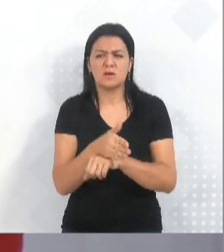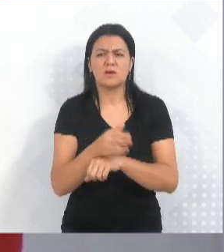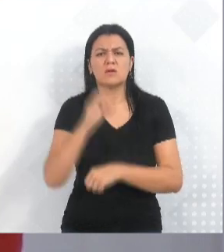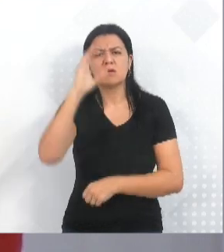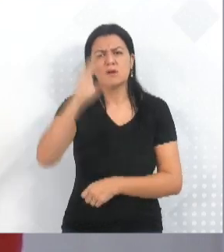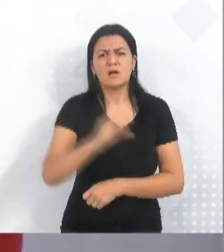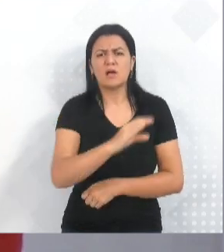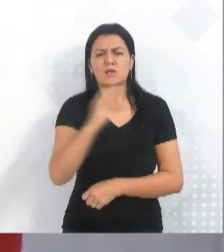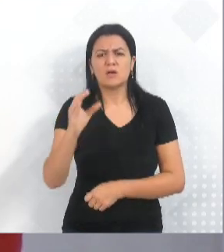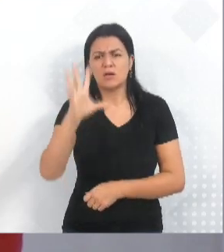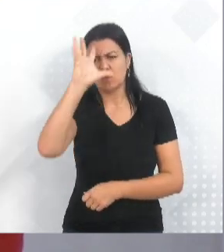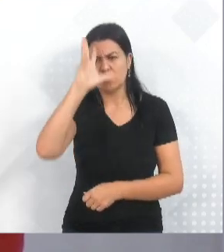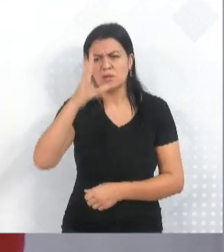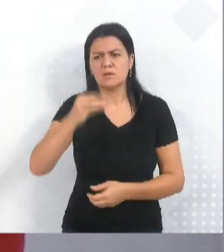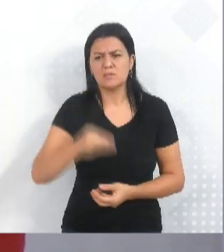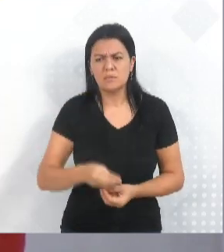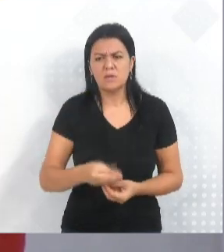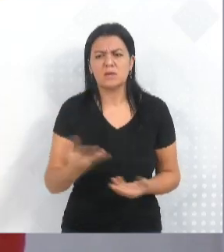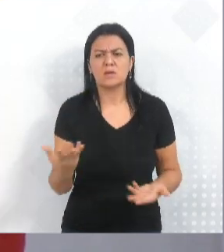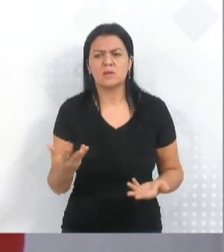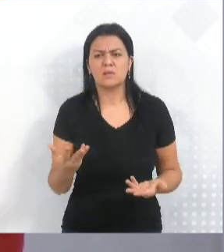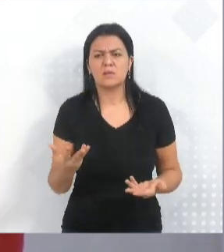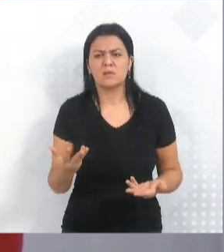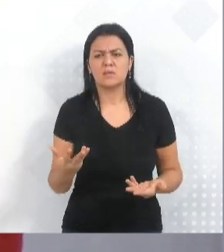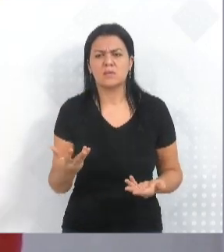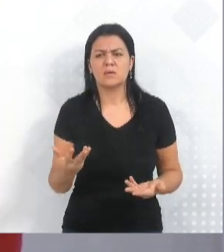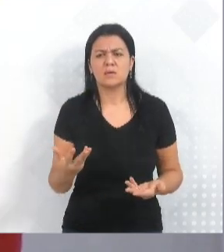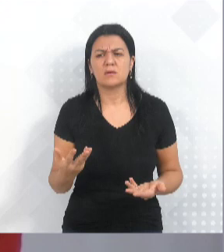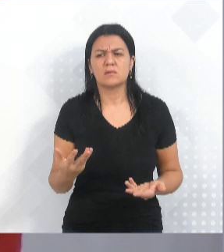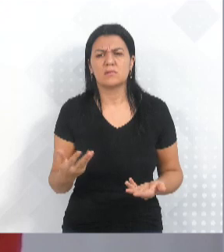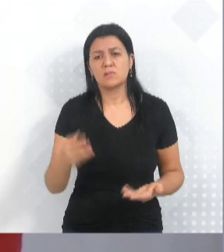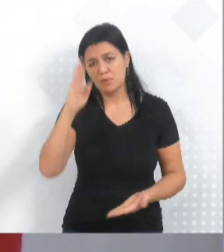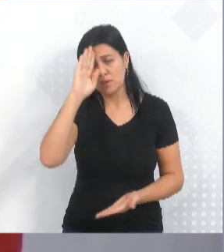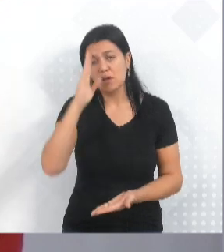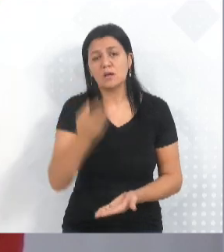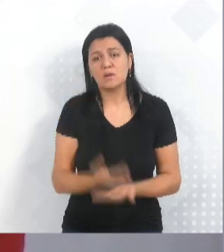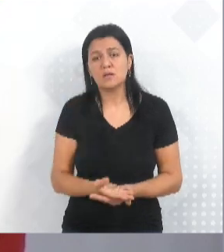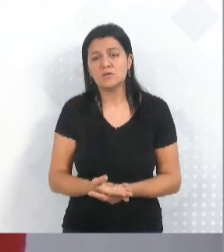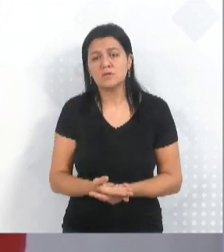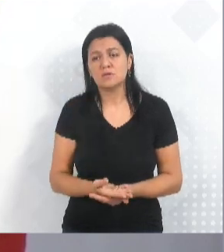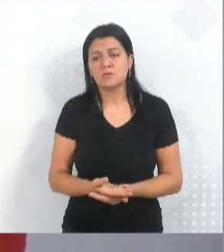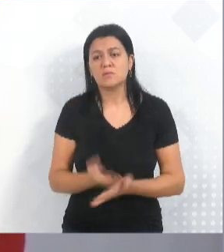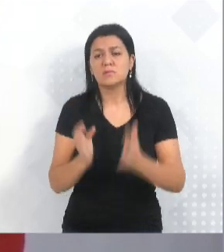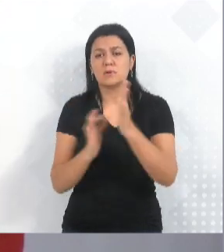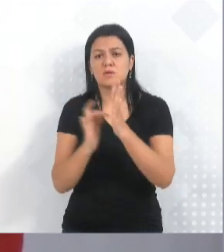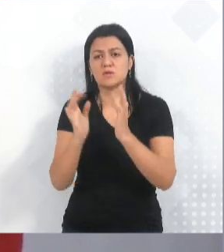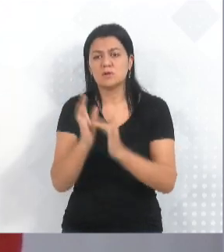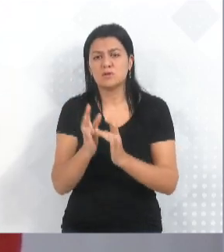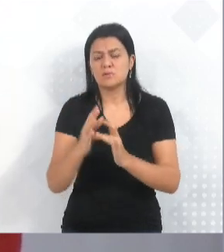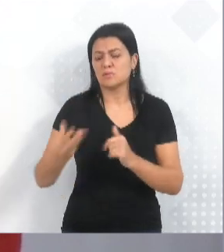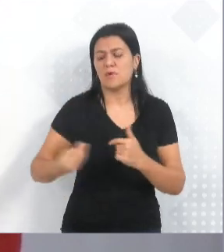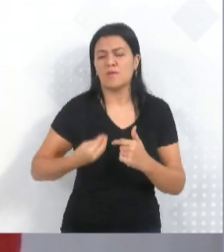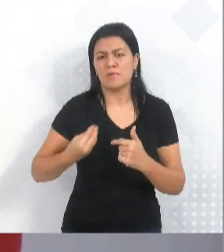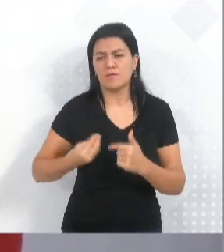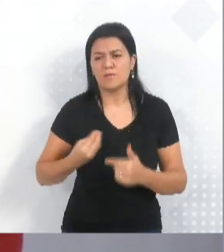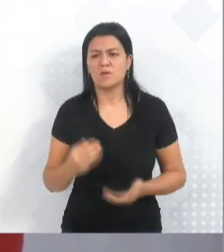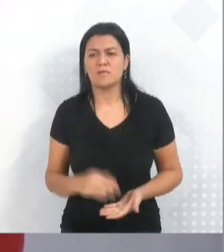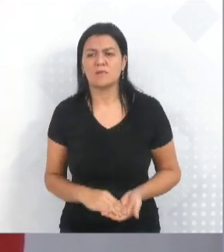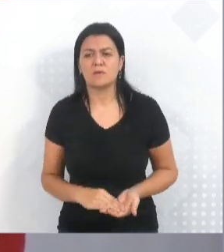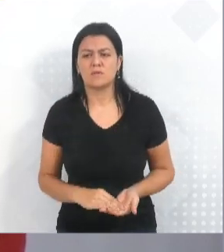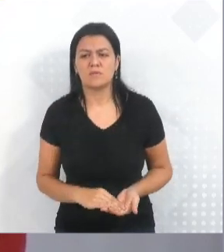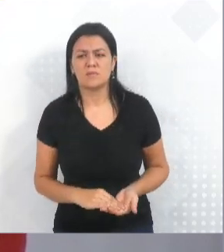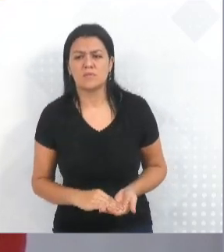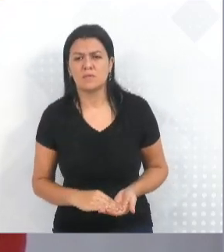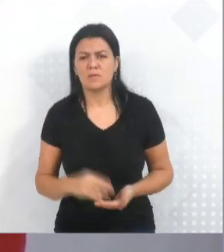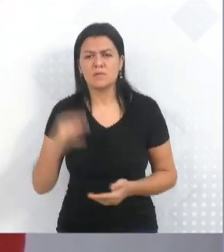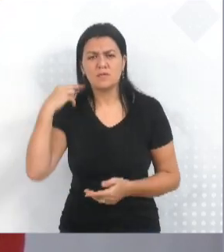católicos, espíritas, todos que professam ou que creem que Jesus vive. Vereador Bruno Cunha, eu